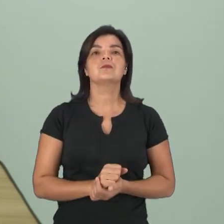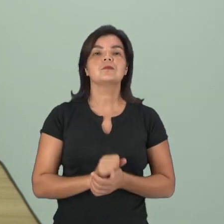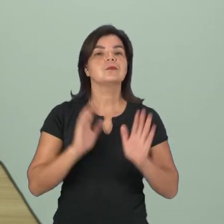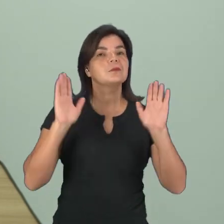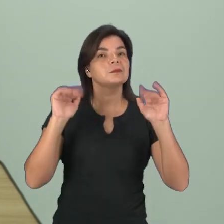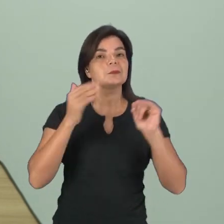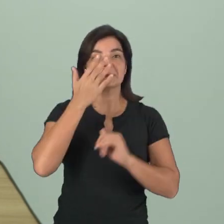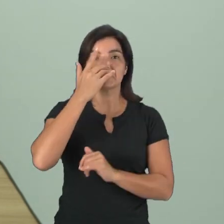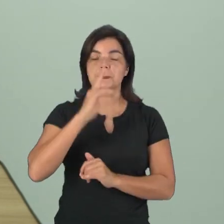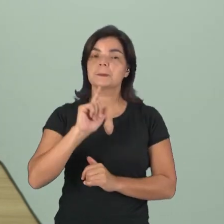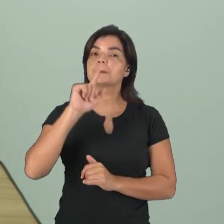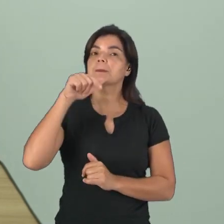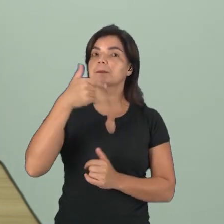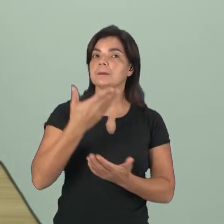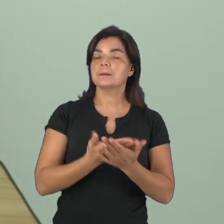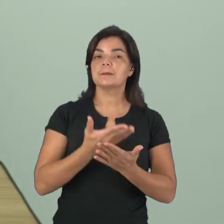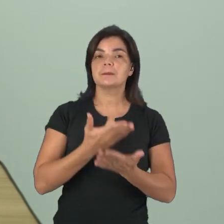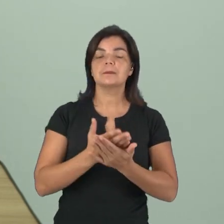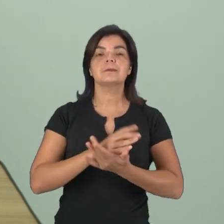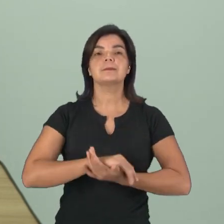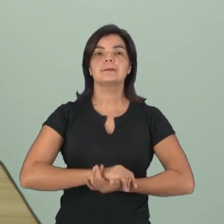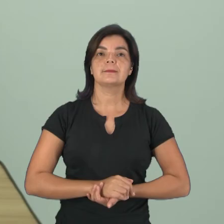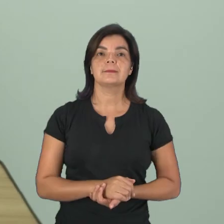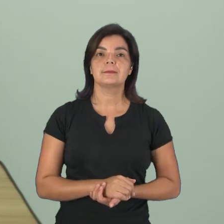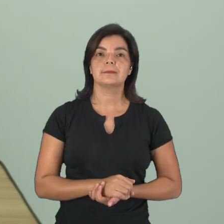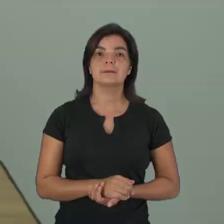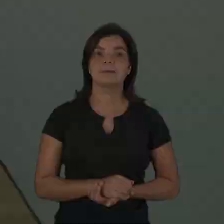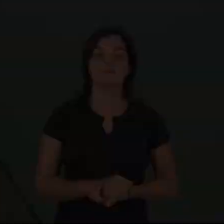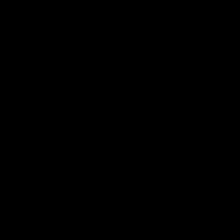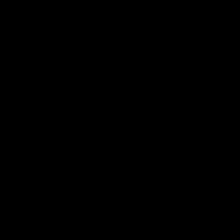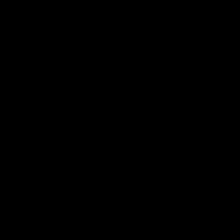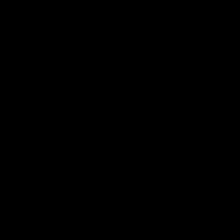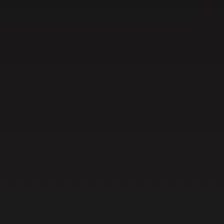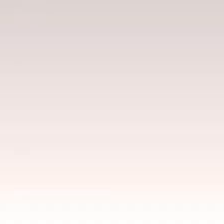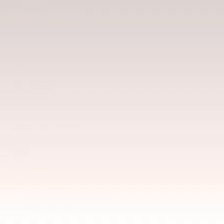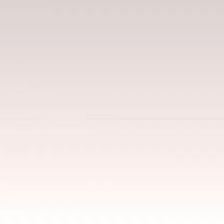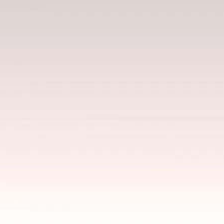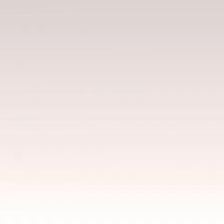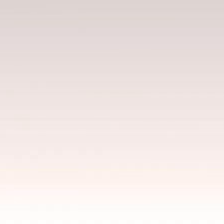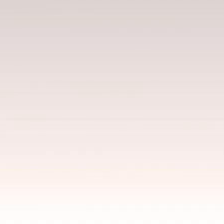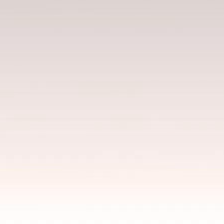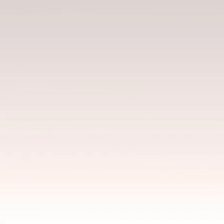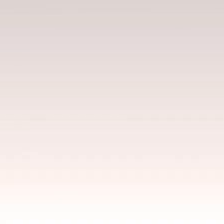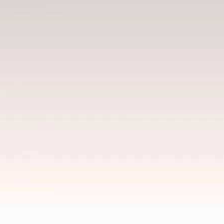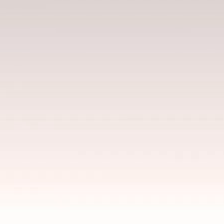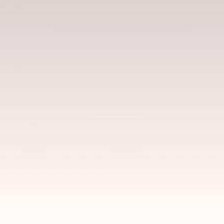Tchau, tchau, crianças! Até a nossa próxima aula!